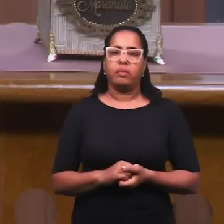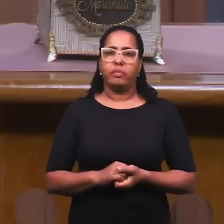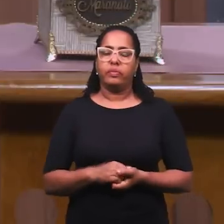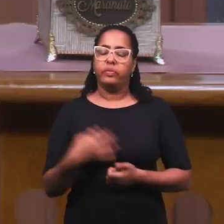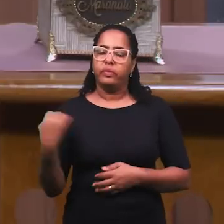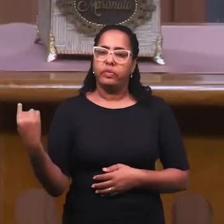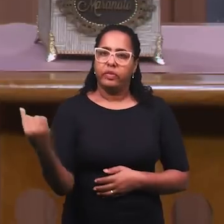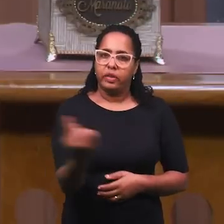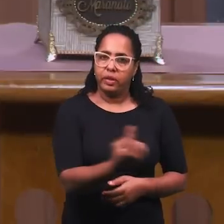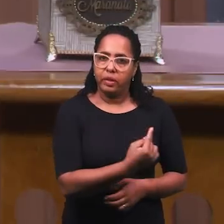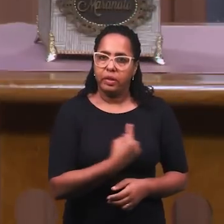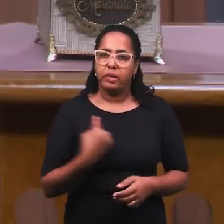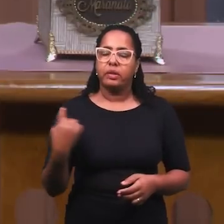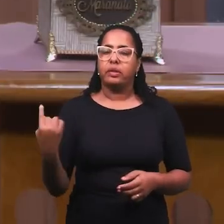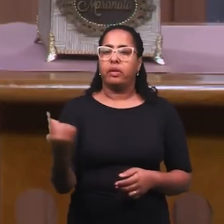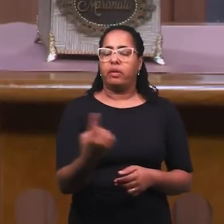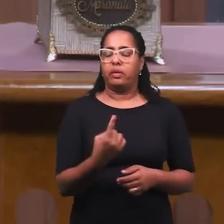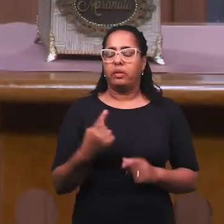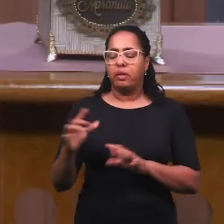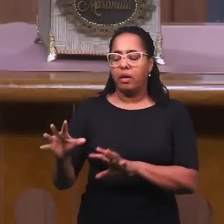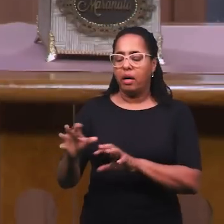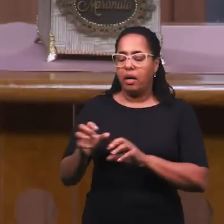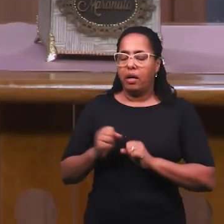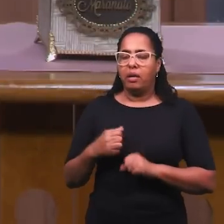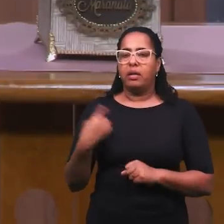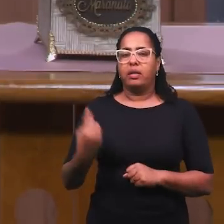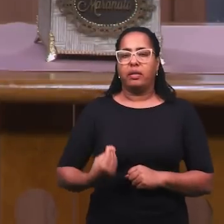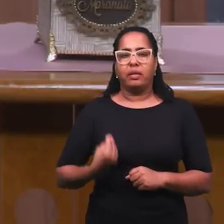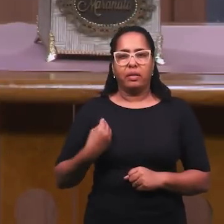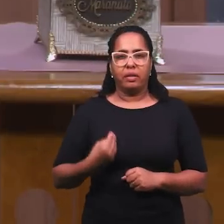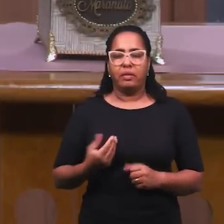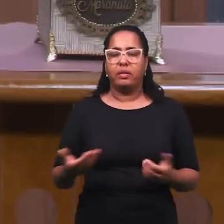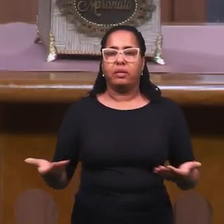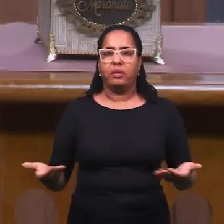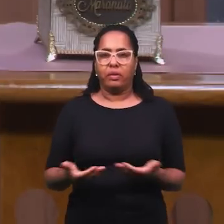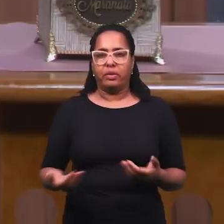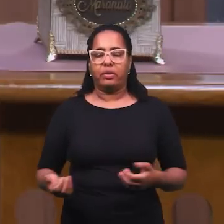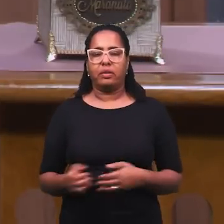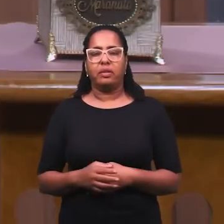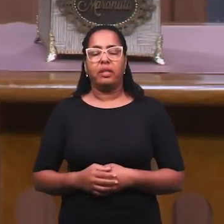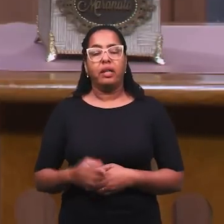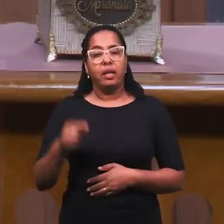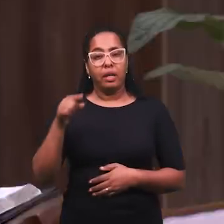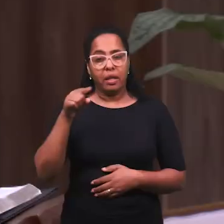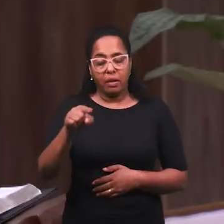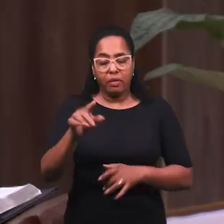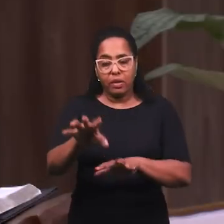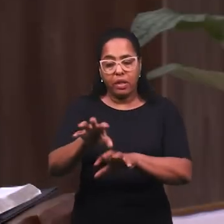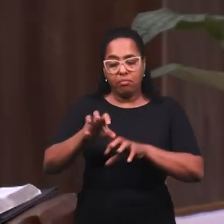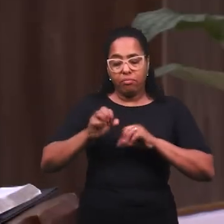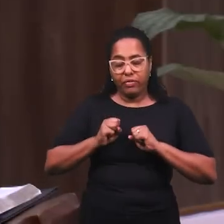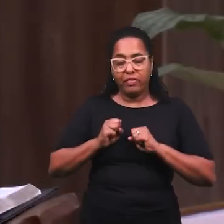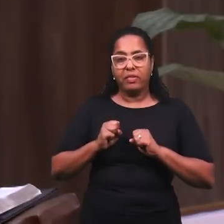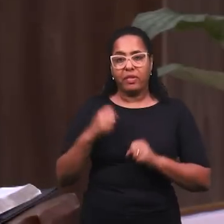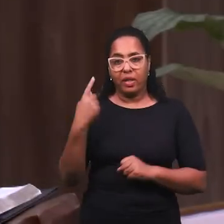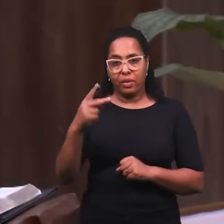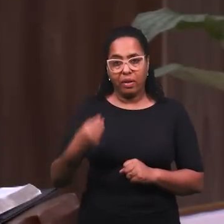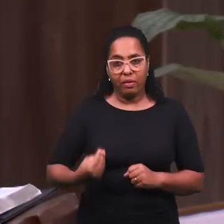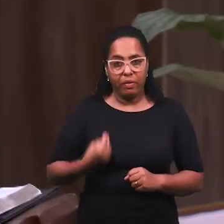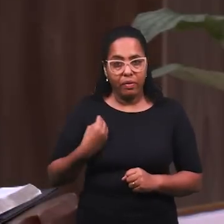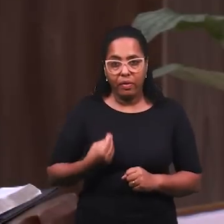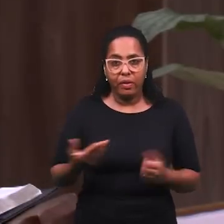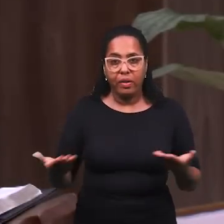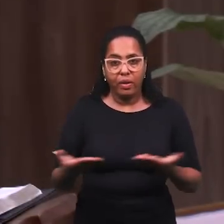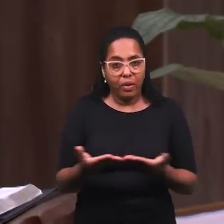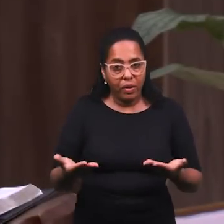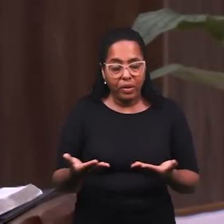nós podemos aqui trazer para a nossa vida hoje, que você pode trazer para a sua vida